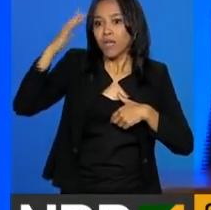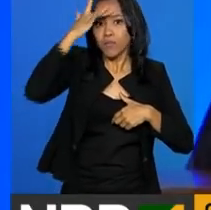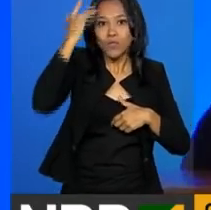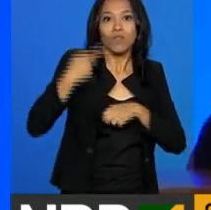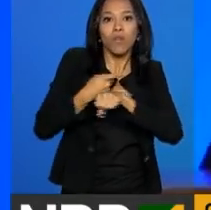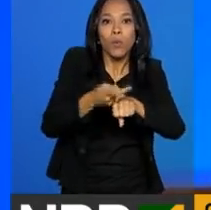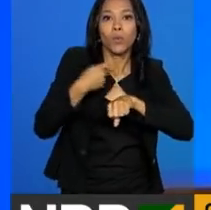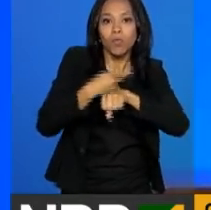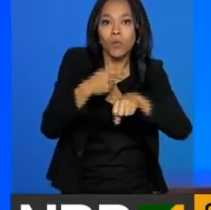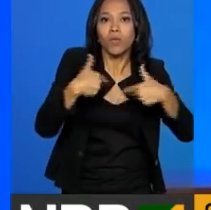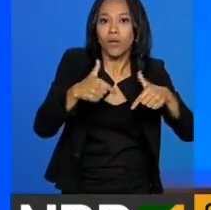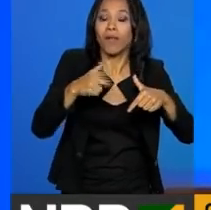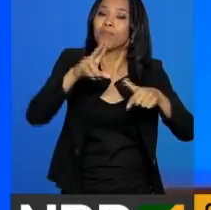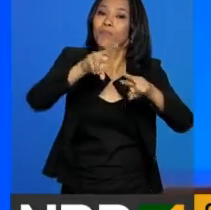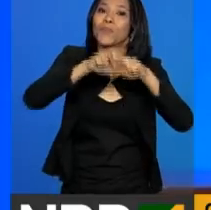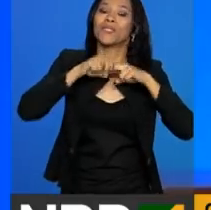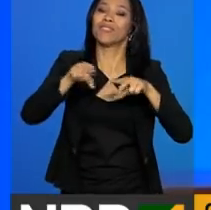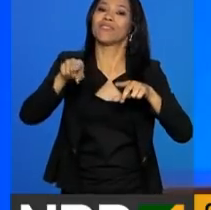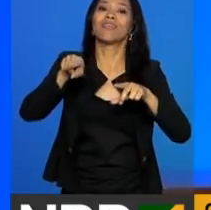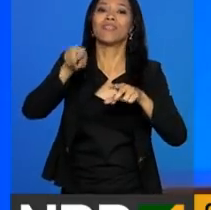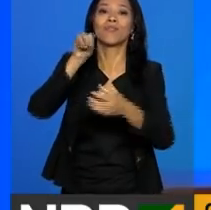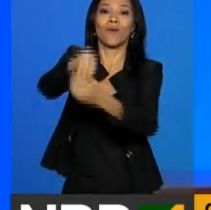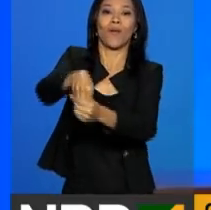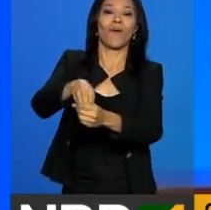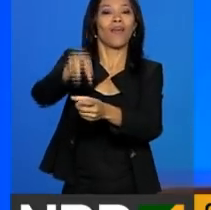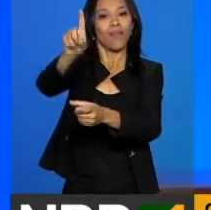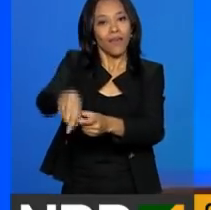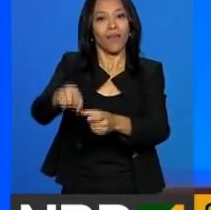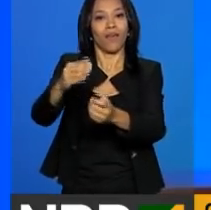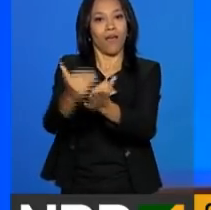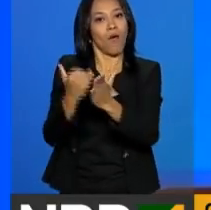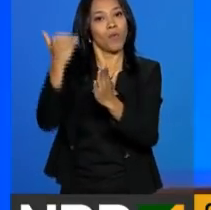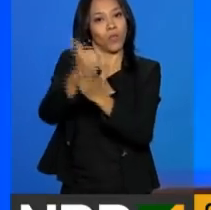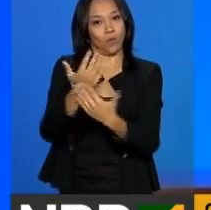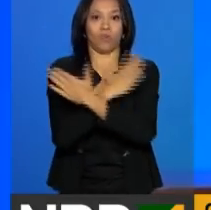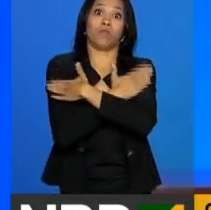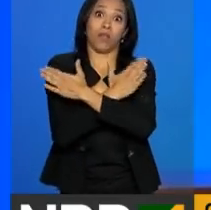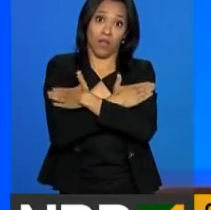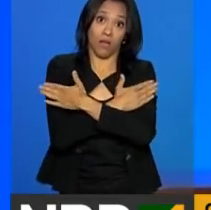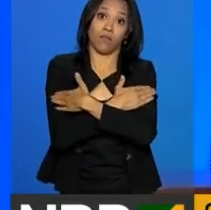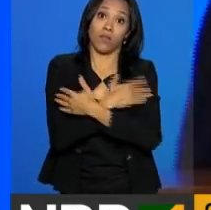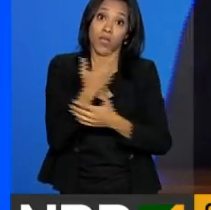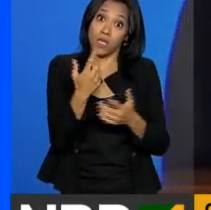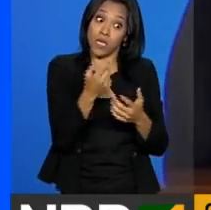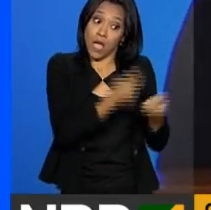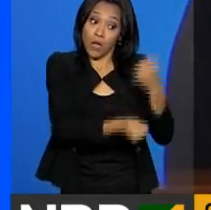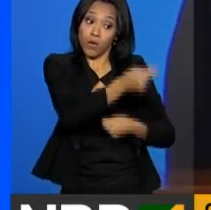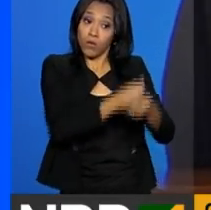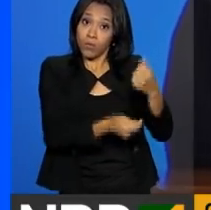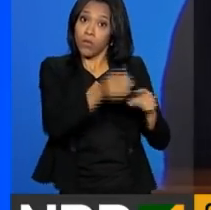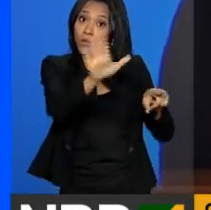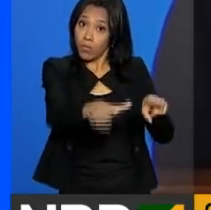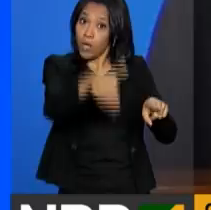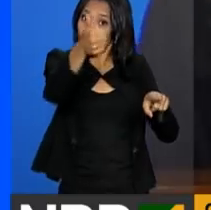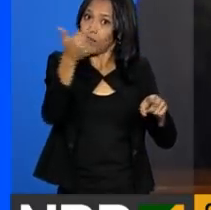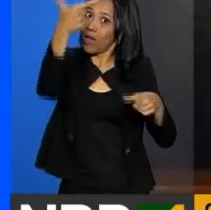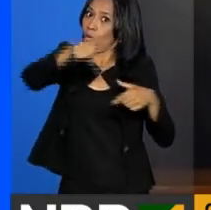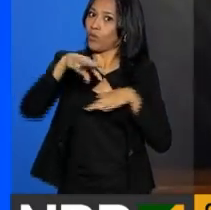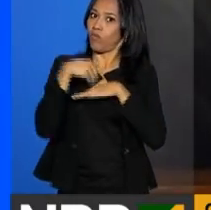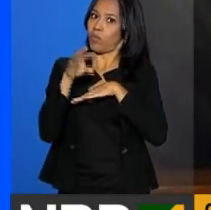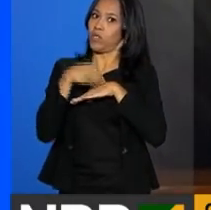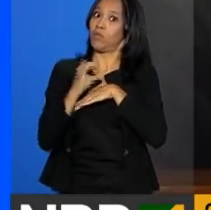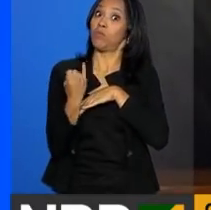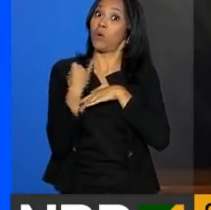aumenta porque a economia está melhorando e eu vejo deixa bem este é um outro dado importante